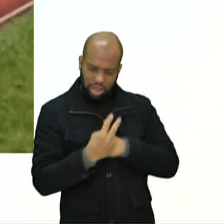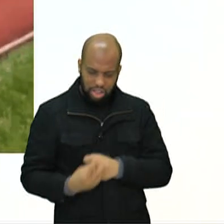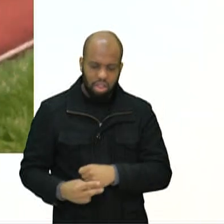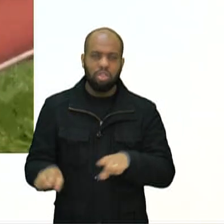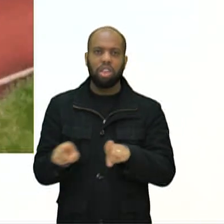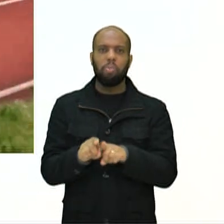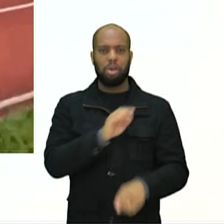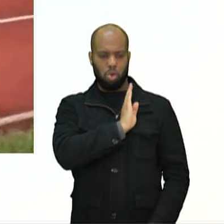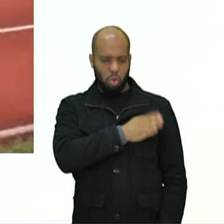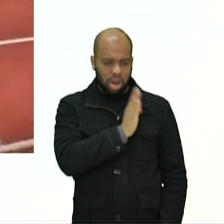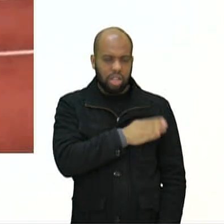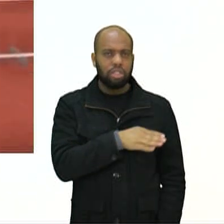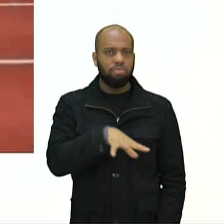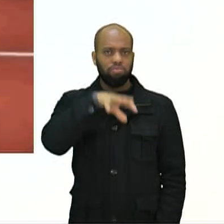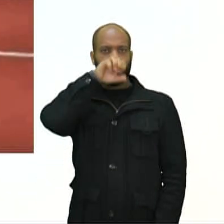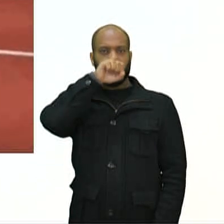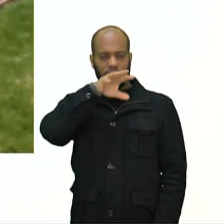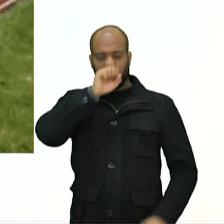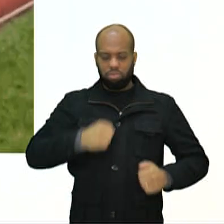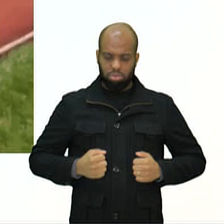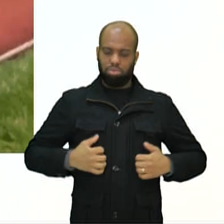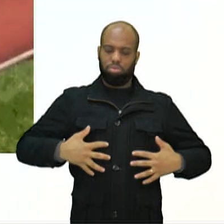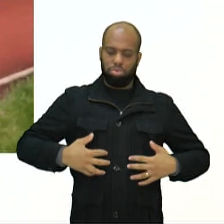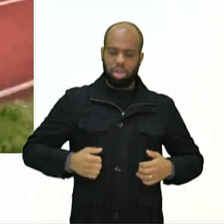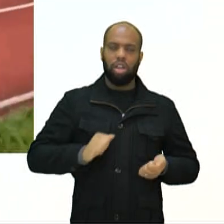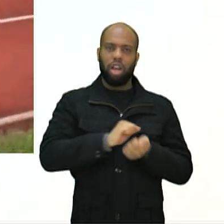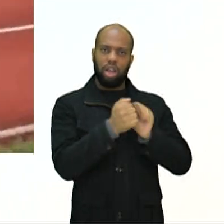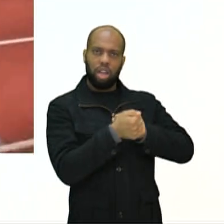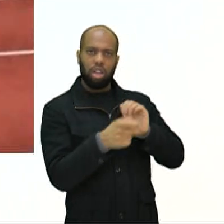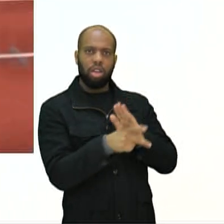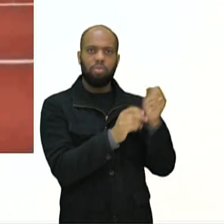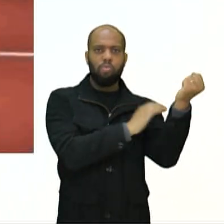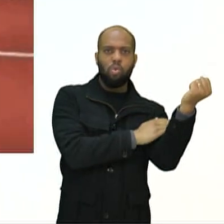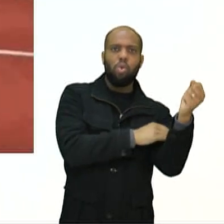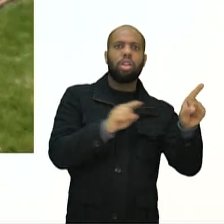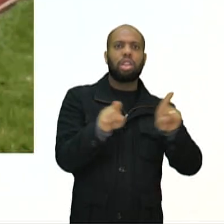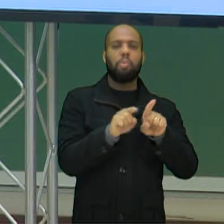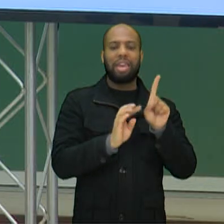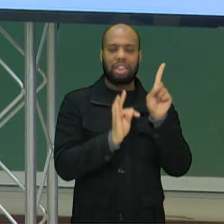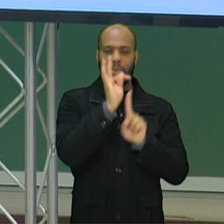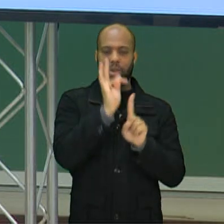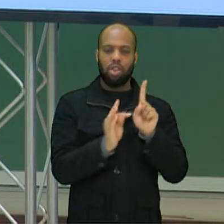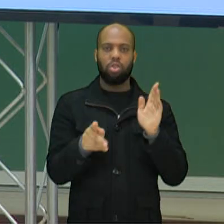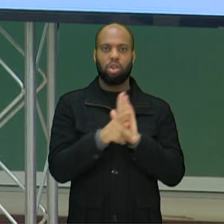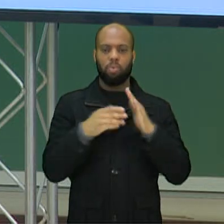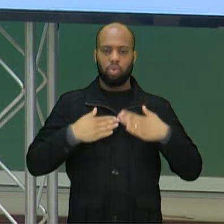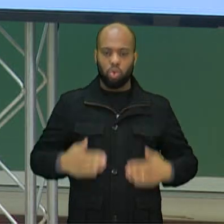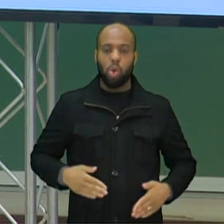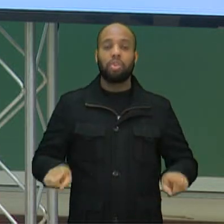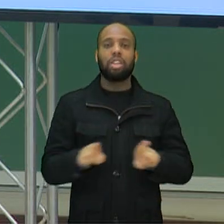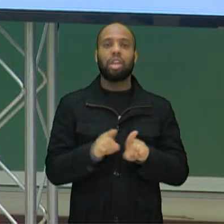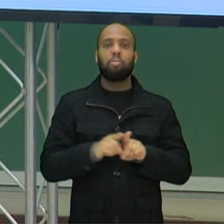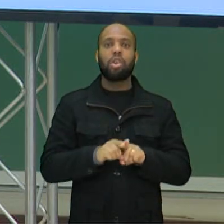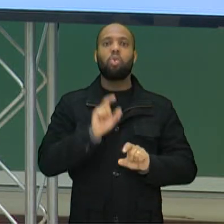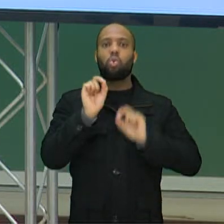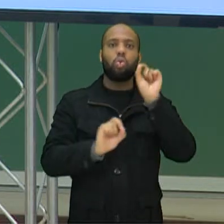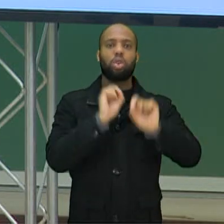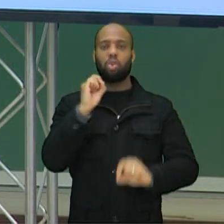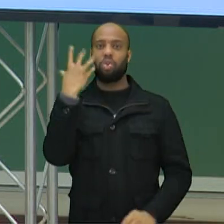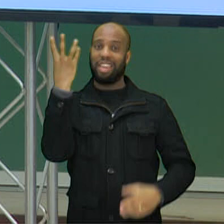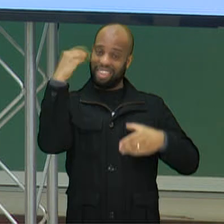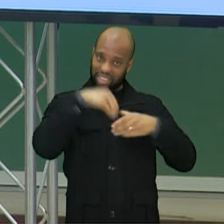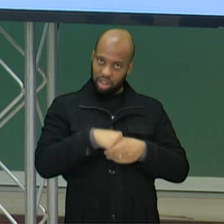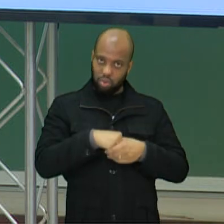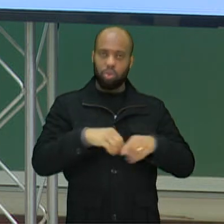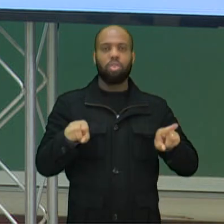cardiovascular, respiratória, adaptações musculares, temperatura corporal e as respostas endócrinas. São inúmeras as